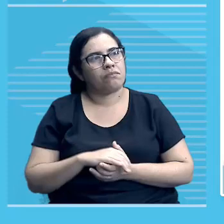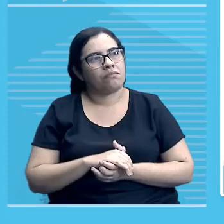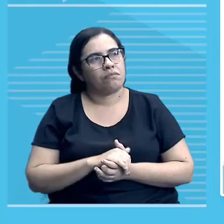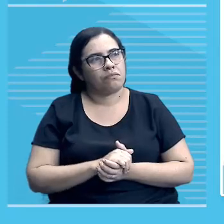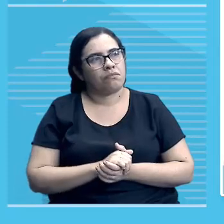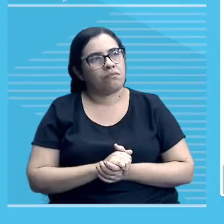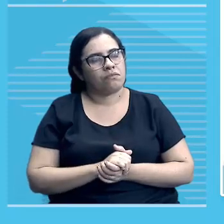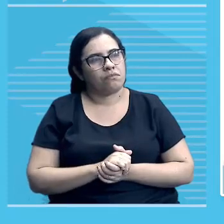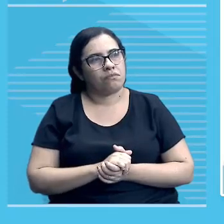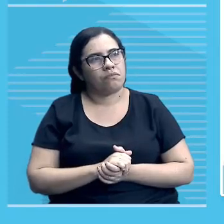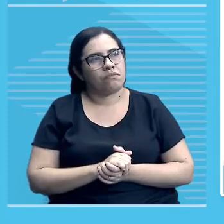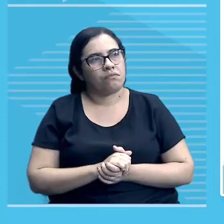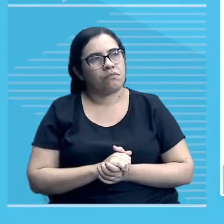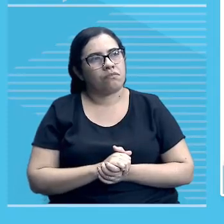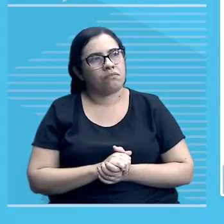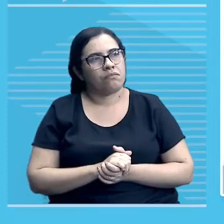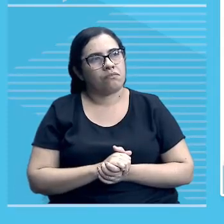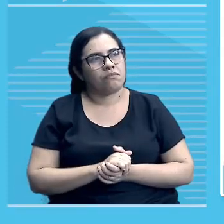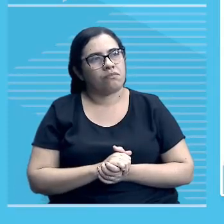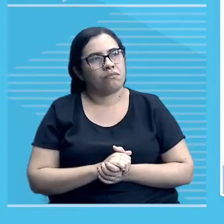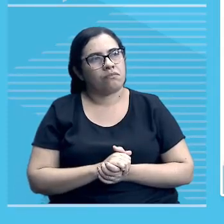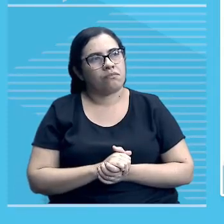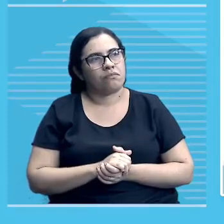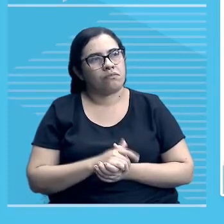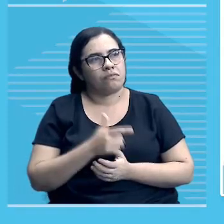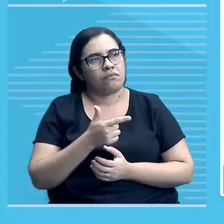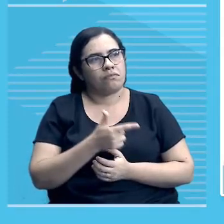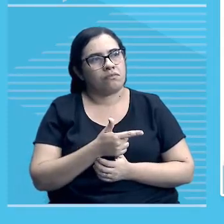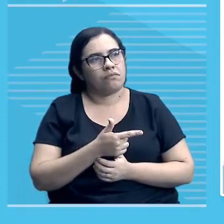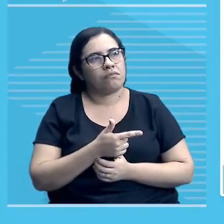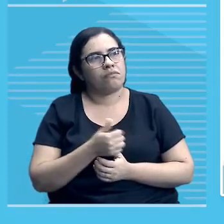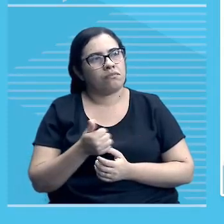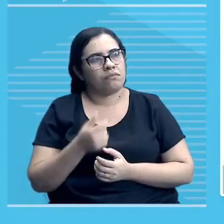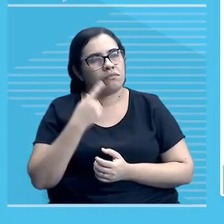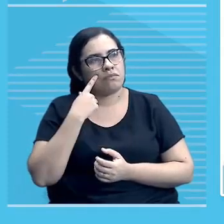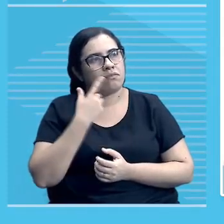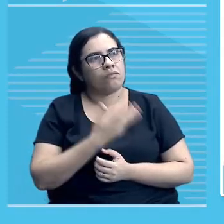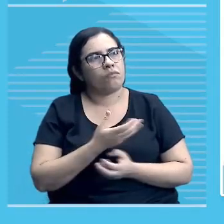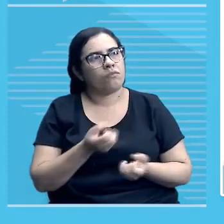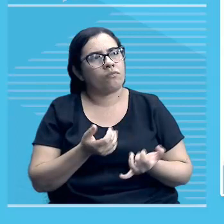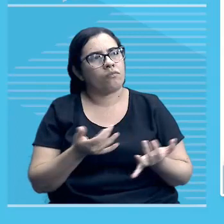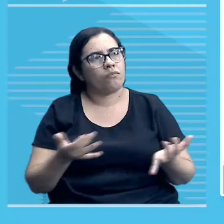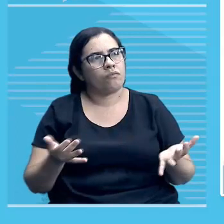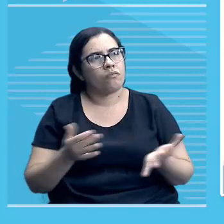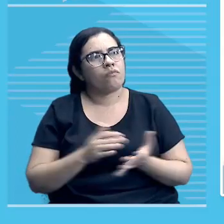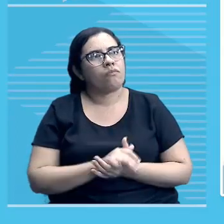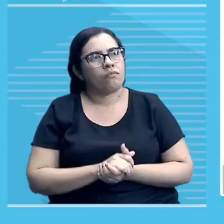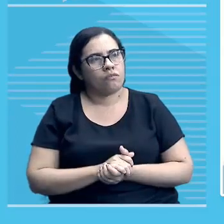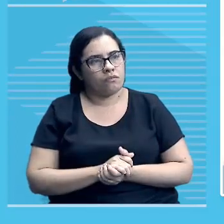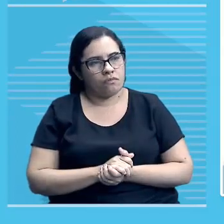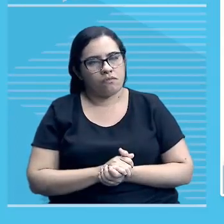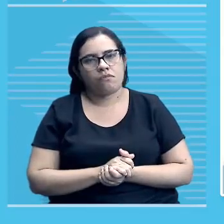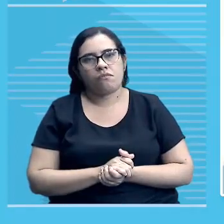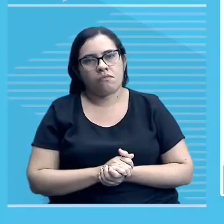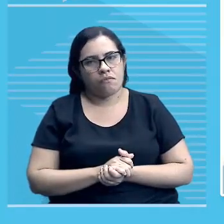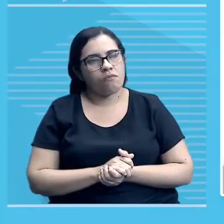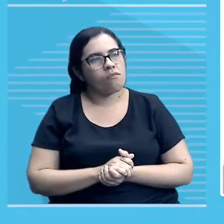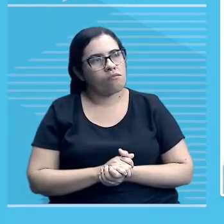mais 21, menos 2C, isso aqui é igual a